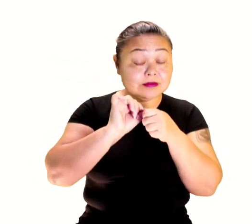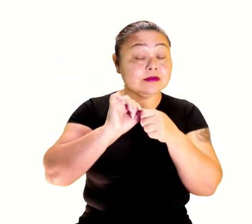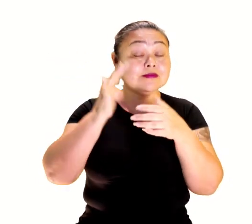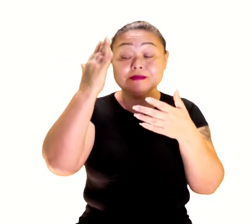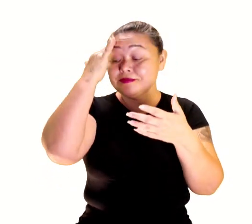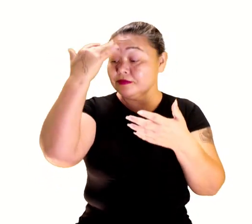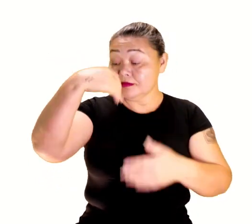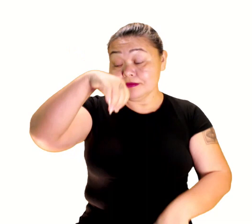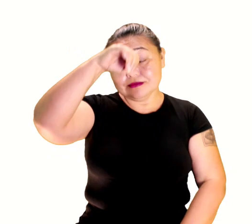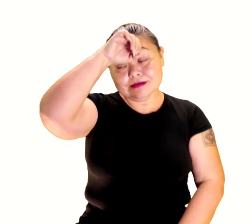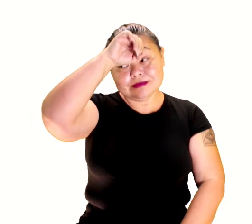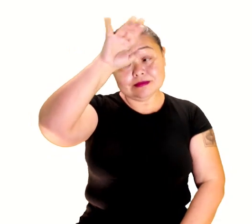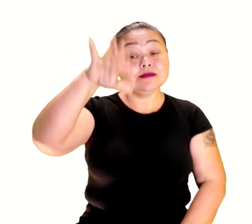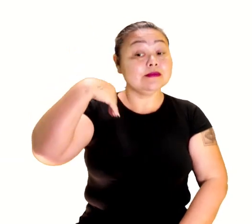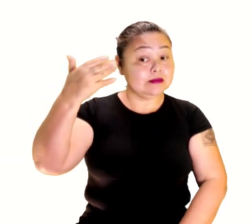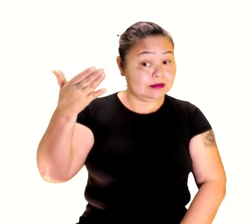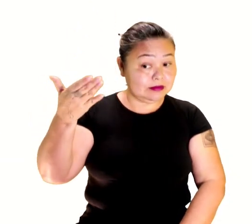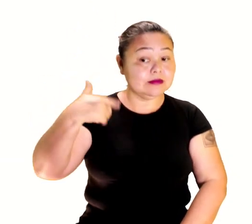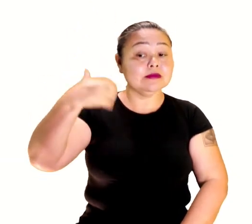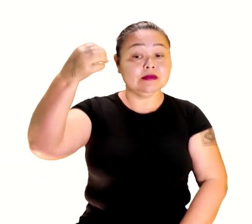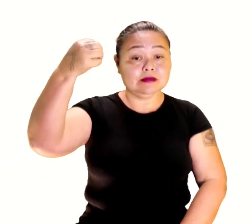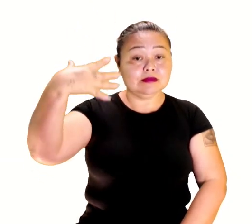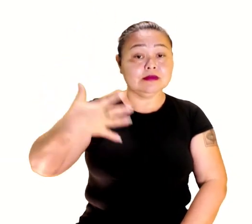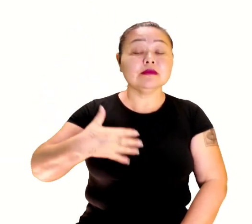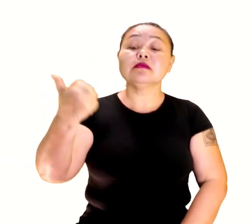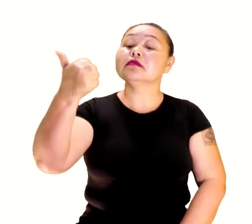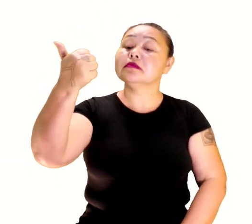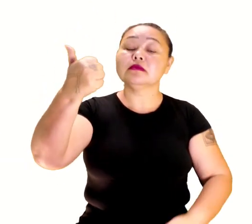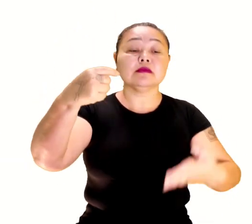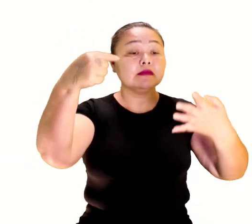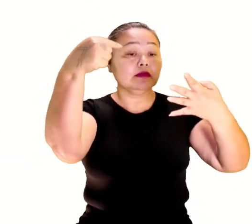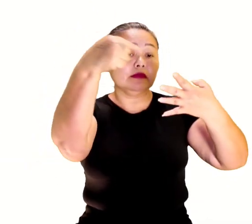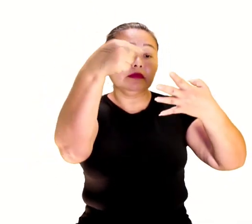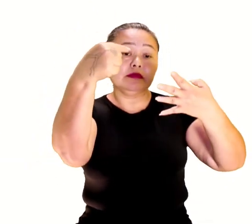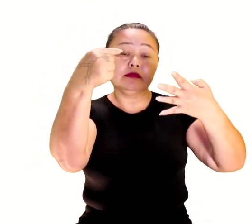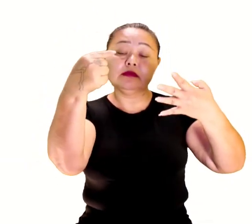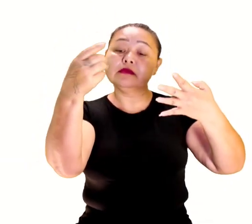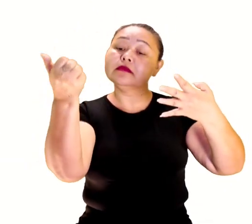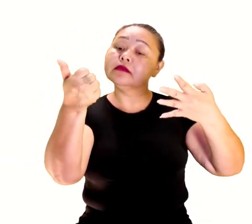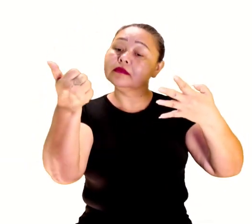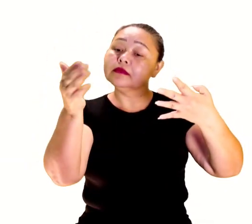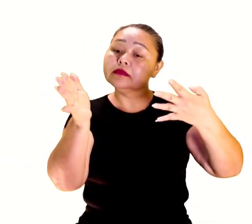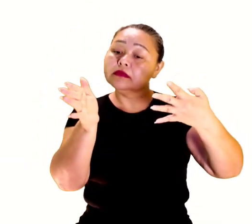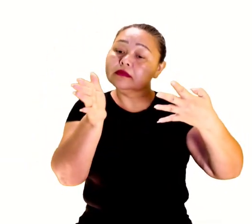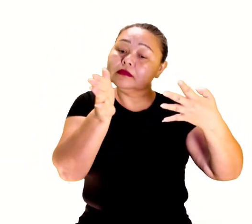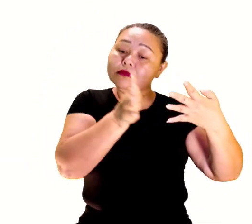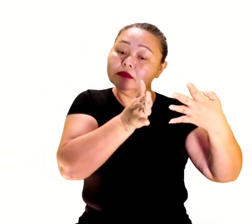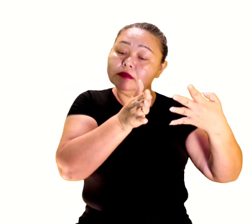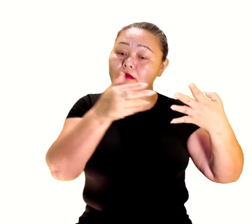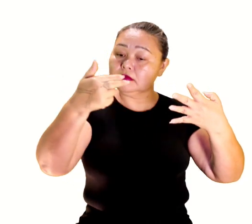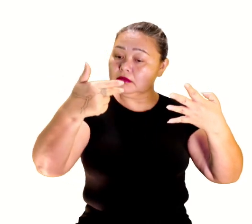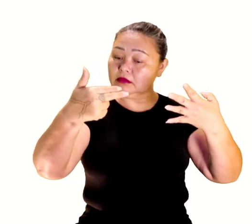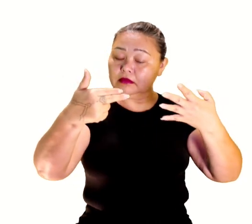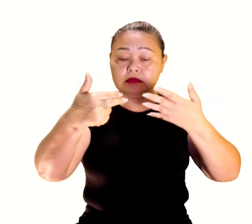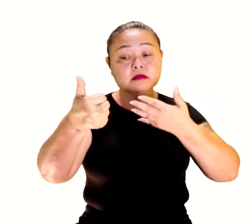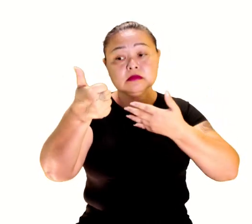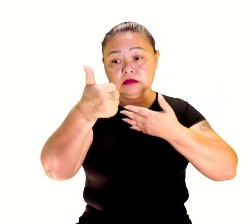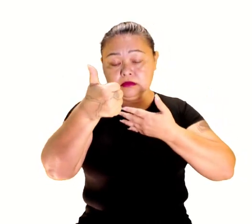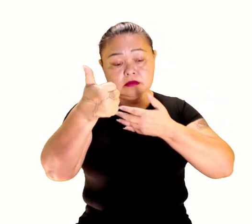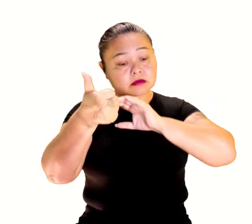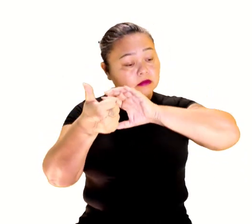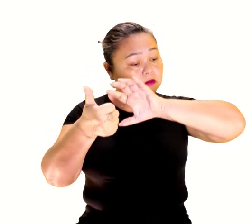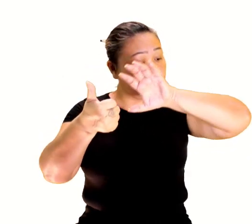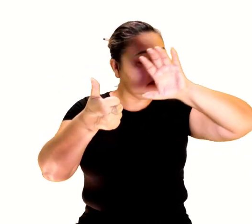nada. No primeiro passo, colocar no primeiro membro todos os termos que